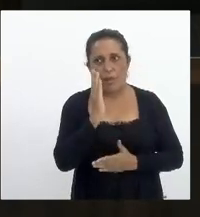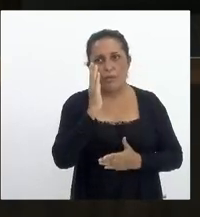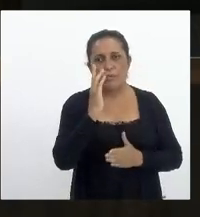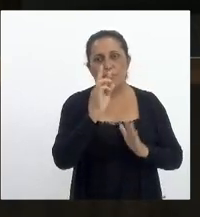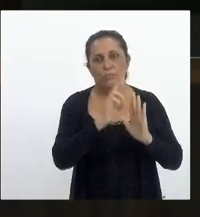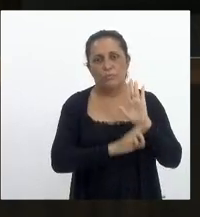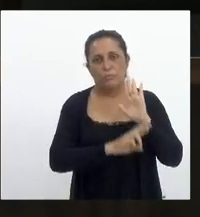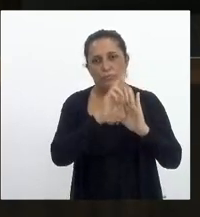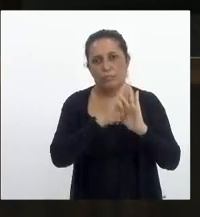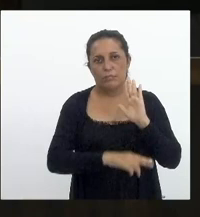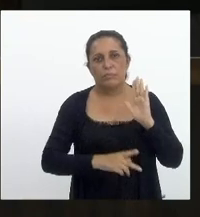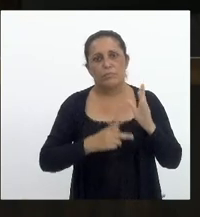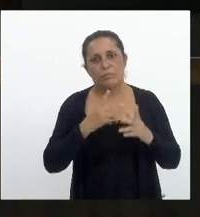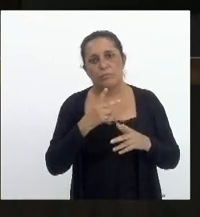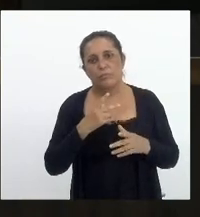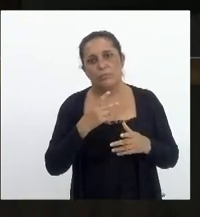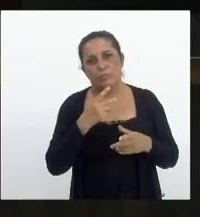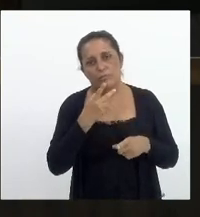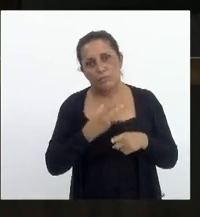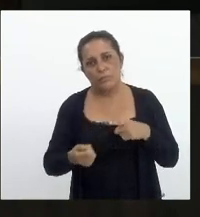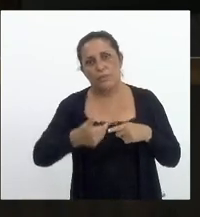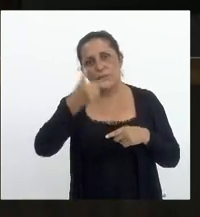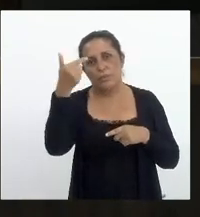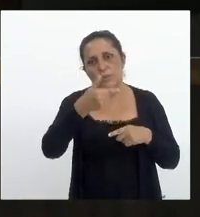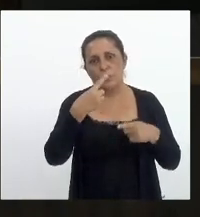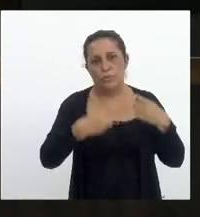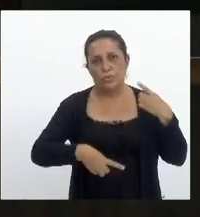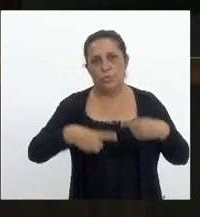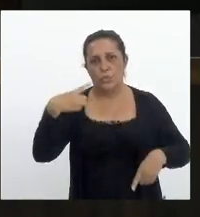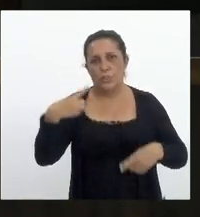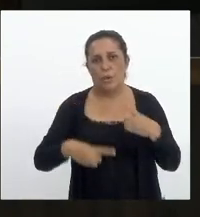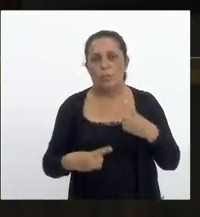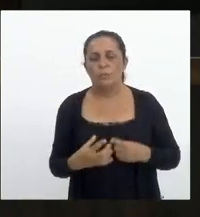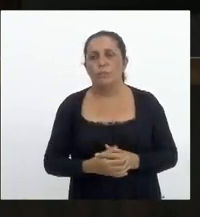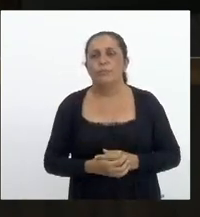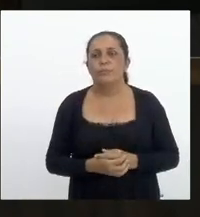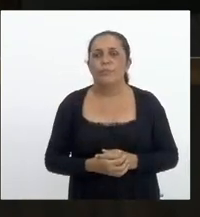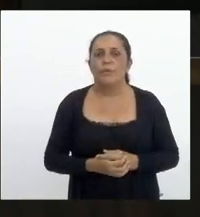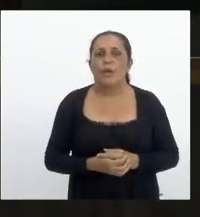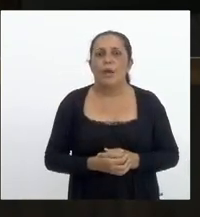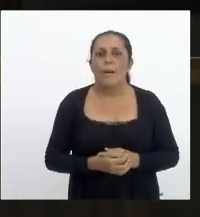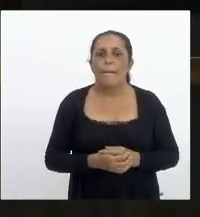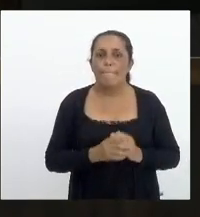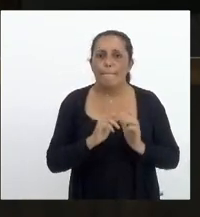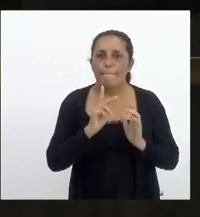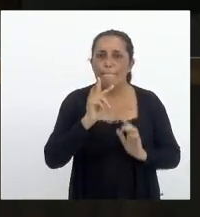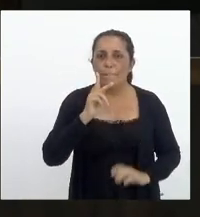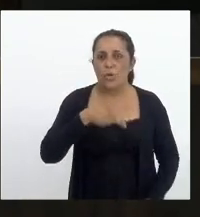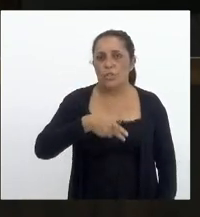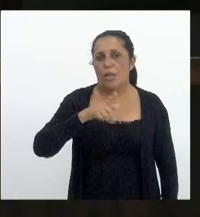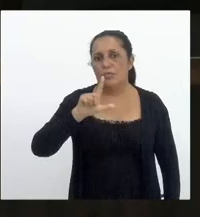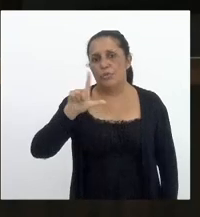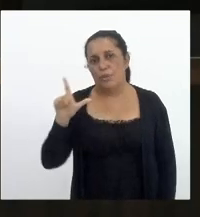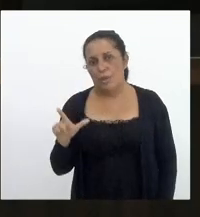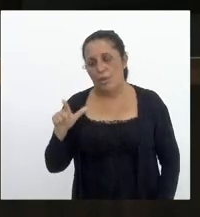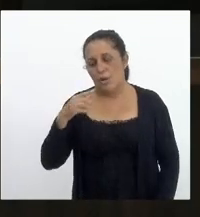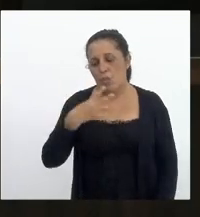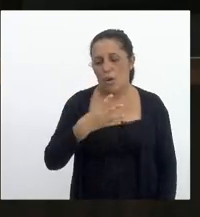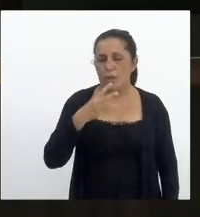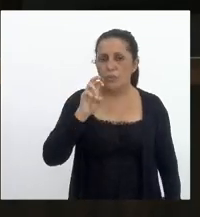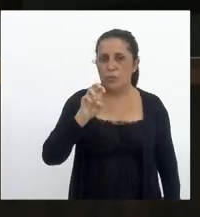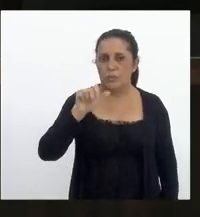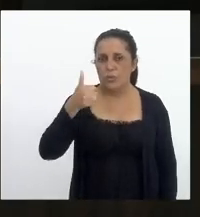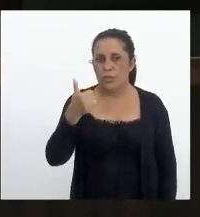redação do vencido para a segunda discussão projeto de lei 4153 de 2021 de